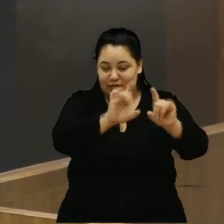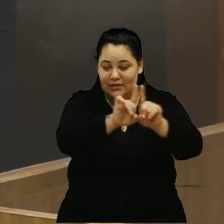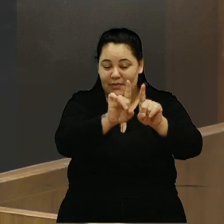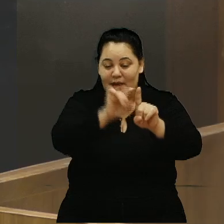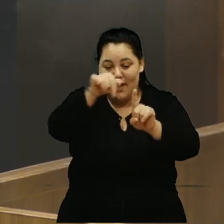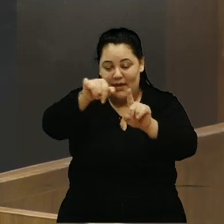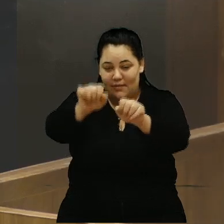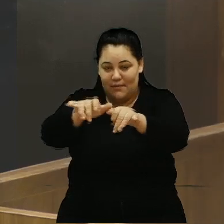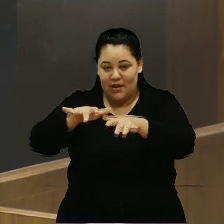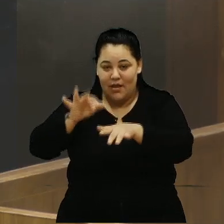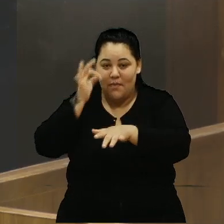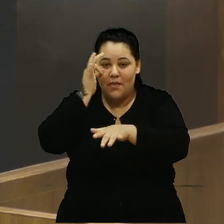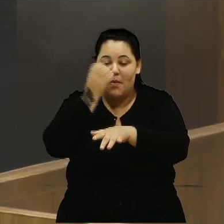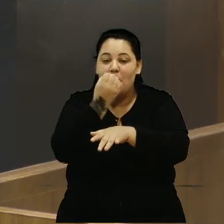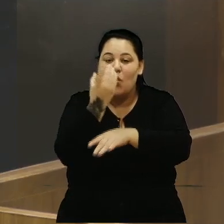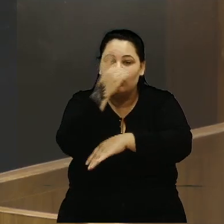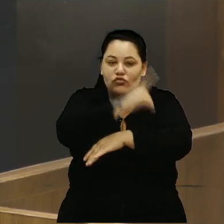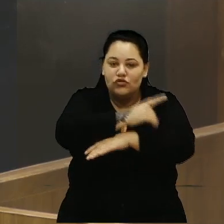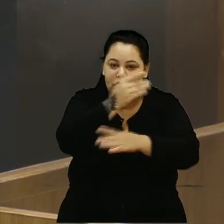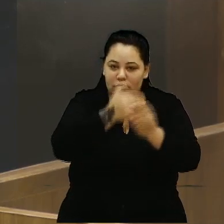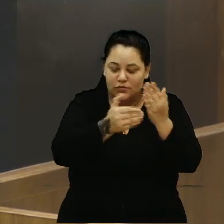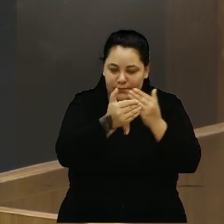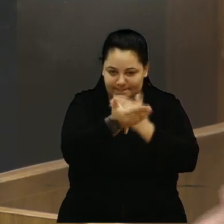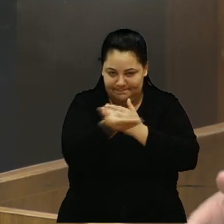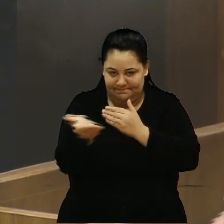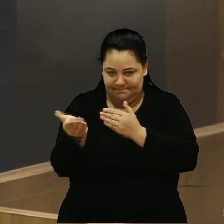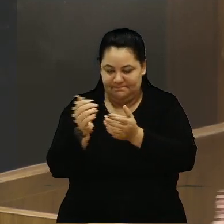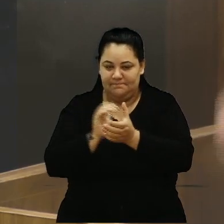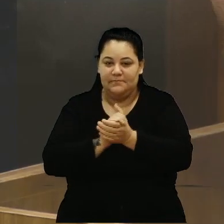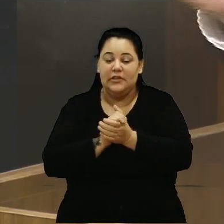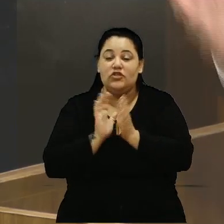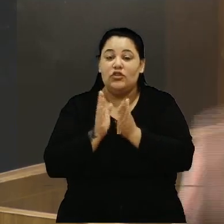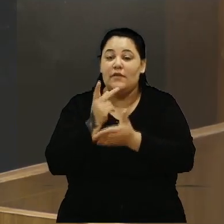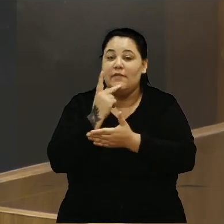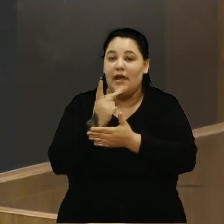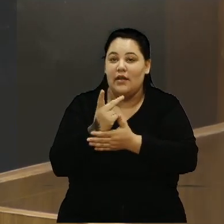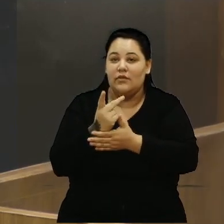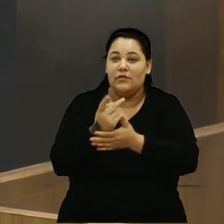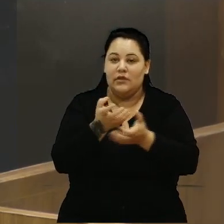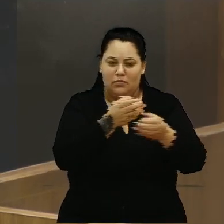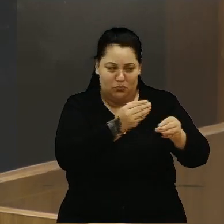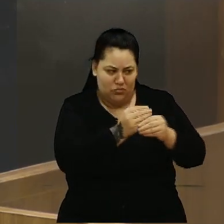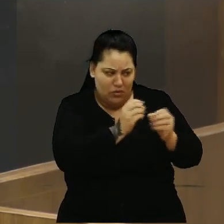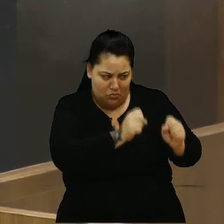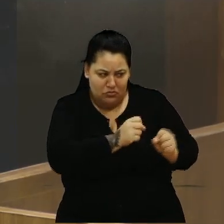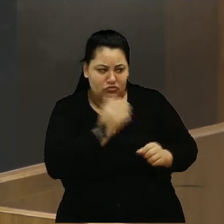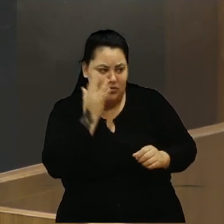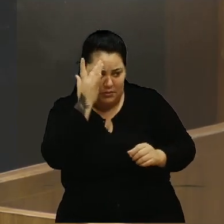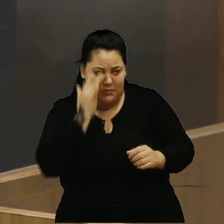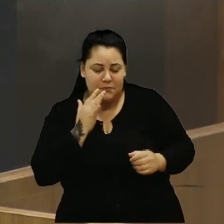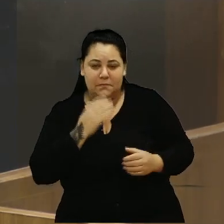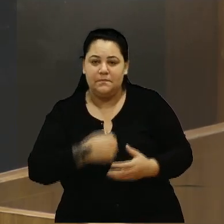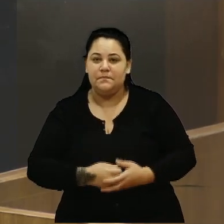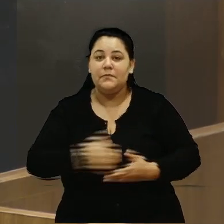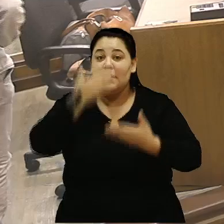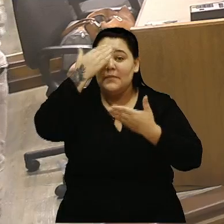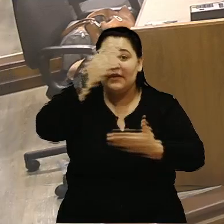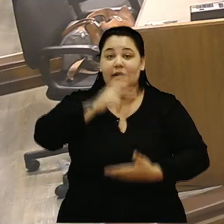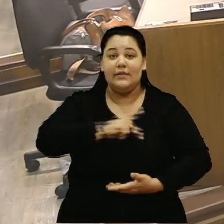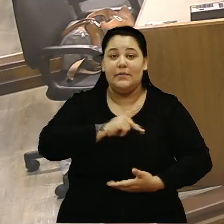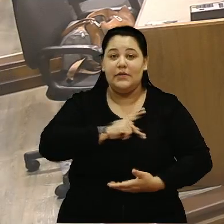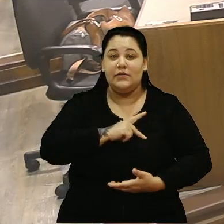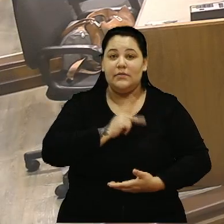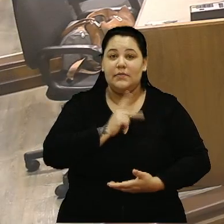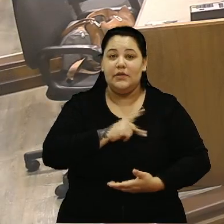desse plenário, muito bom dia a todos. Já de antemão quero da sua parte, vereador. Obrigado, vereador Pedro. Acho que o vereador